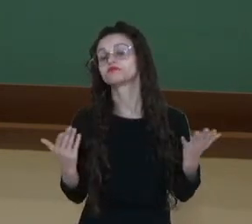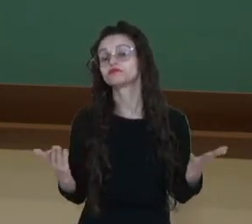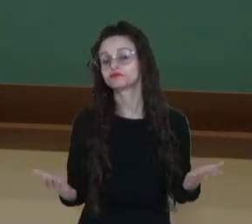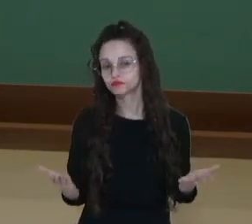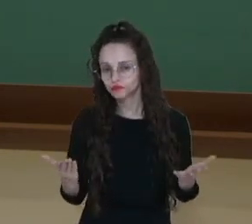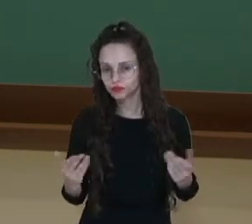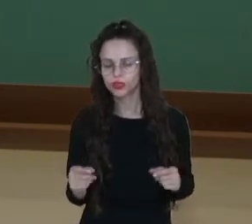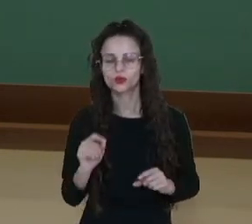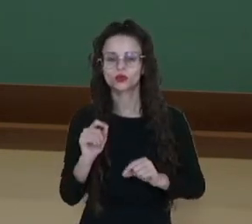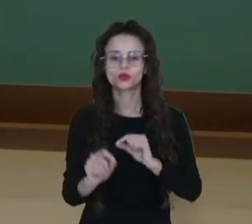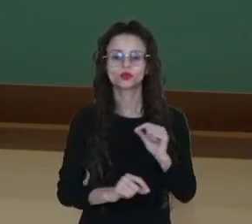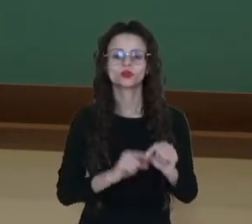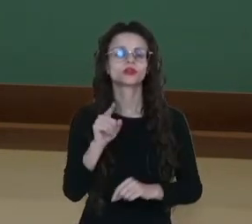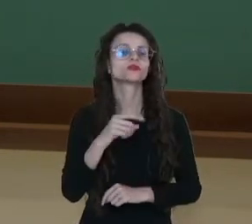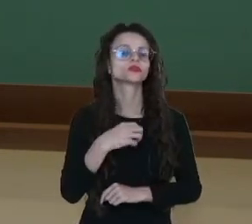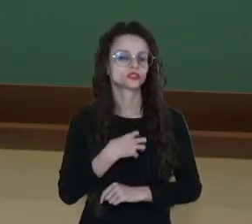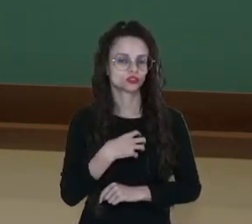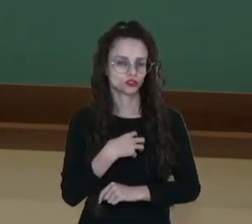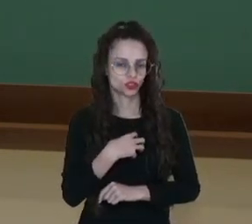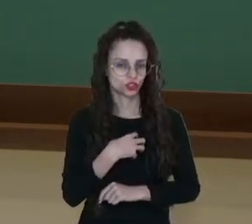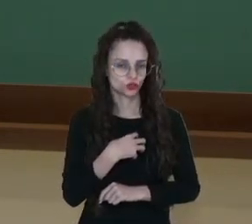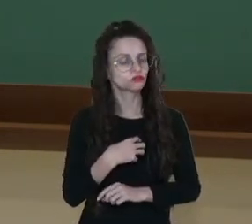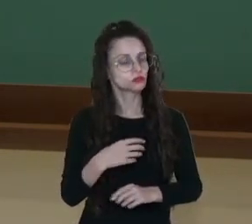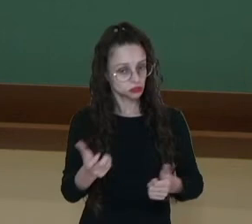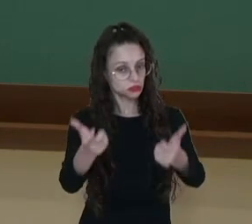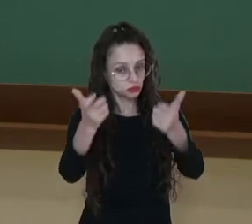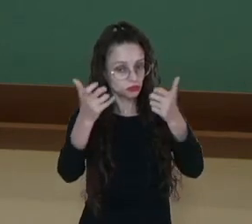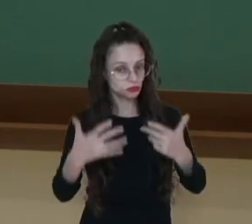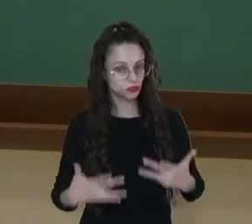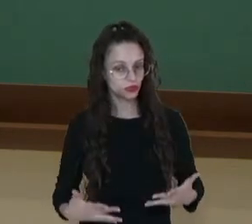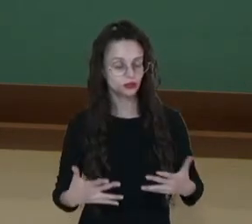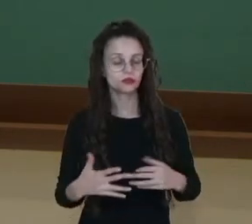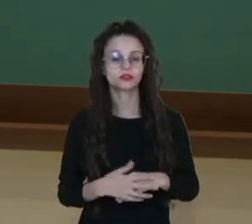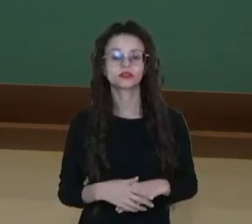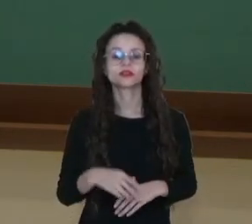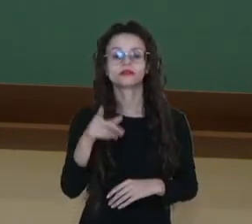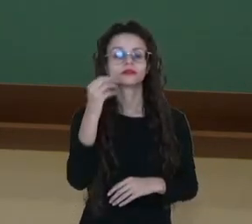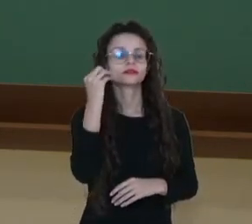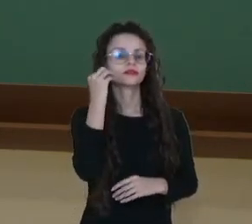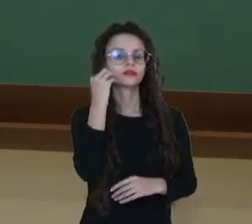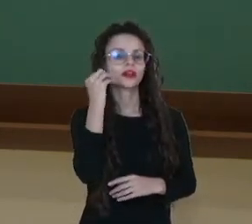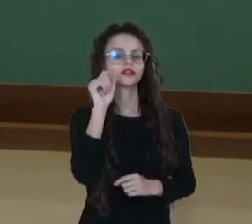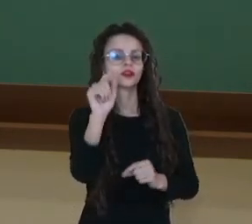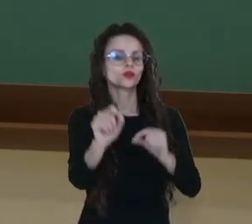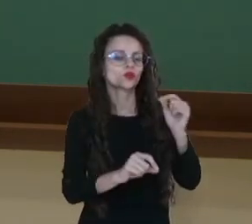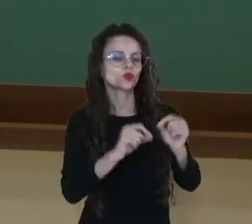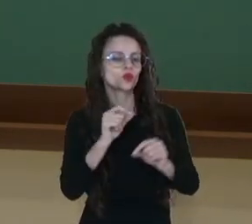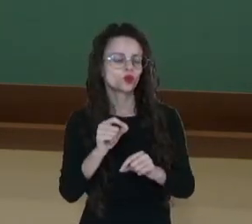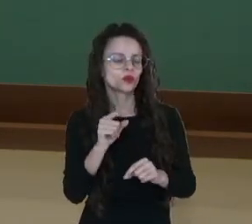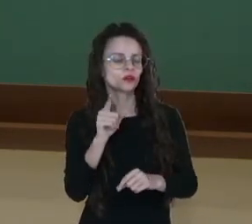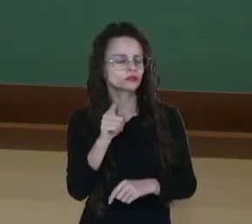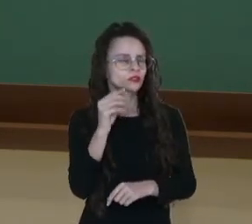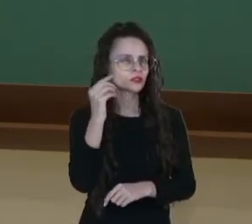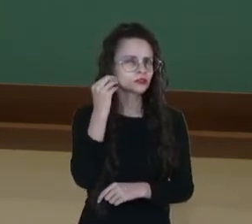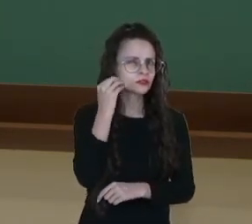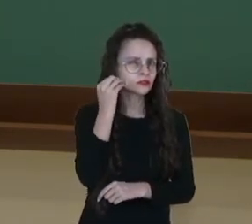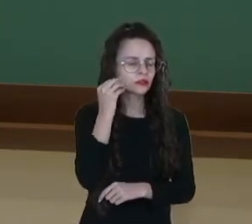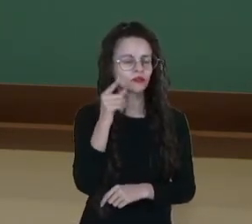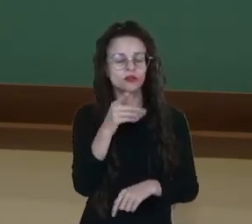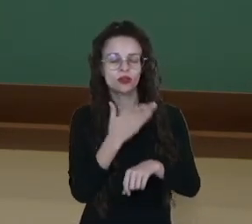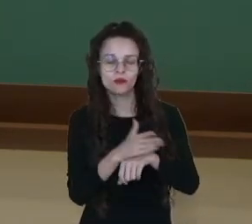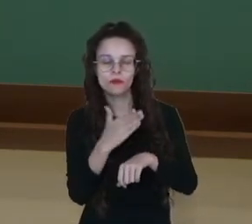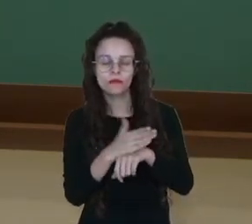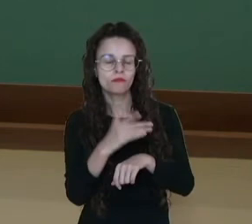prática? O que vocês sentiram ali? Descrevam, né? Tentem buscar ali durante essa prática, essa atividade,